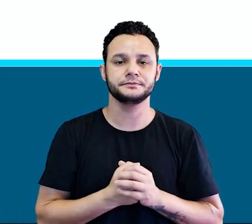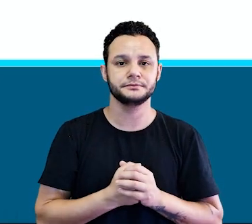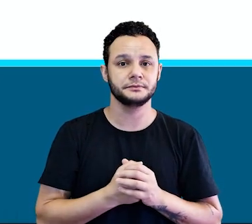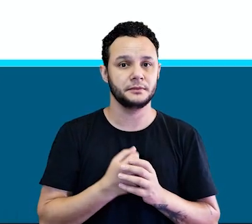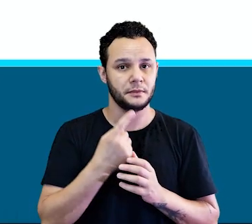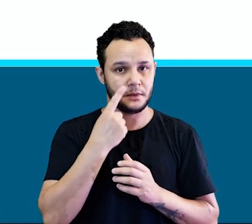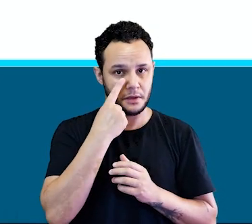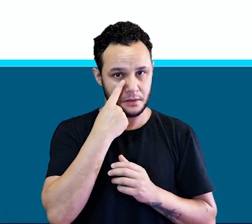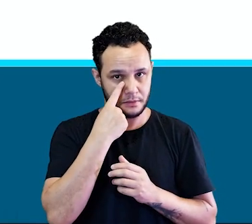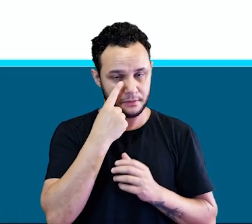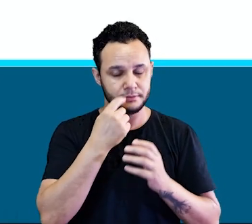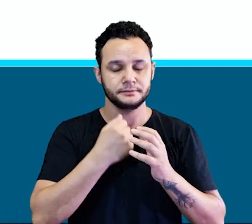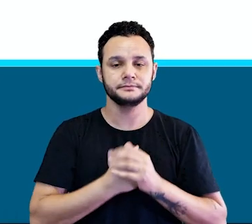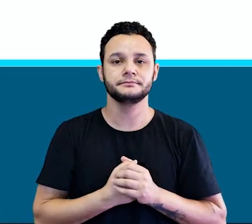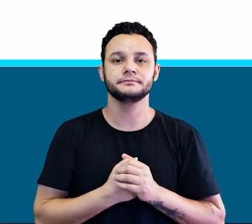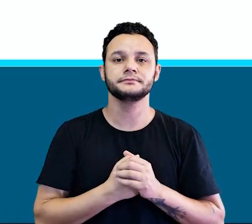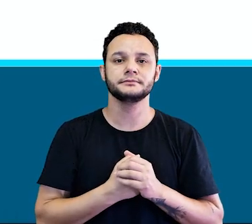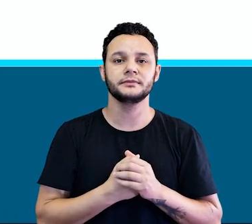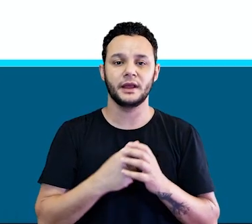dois